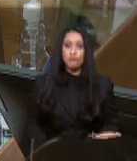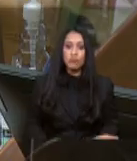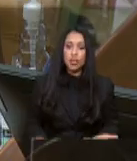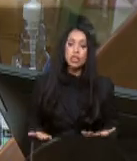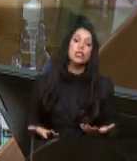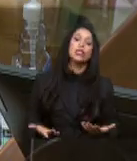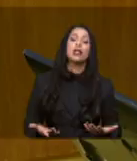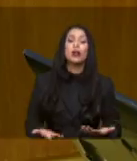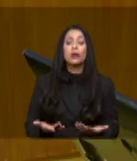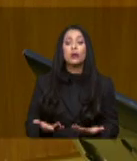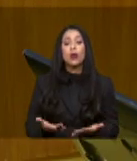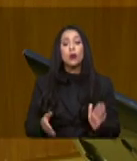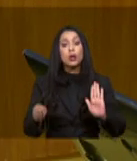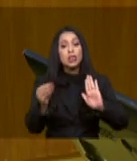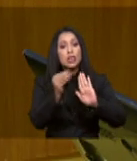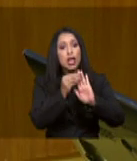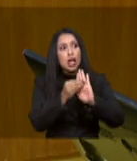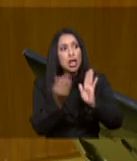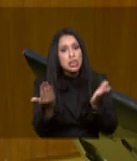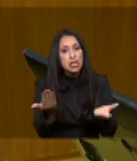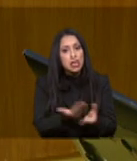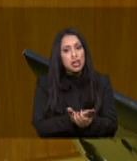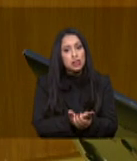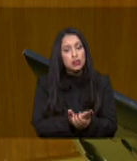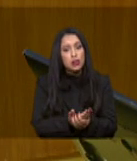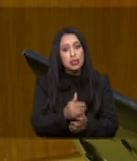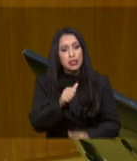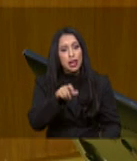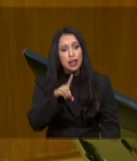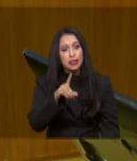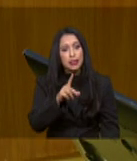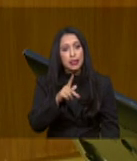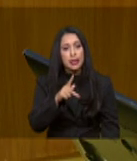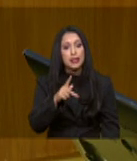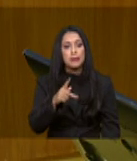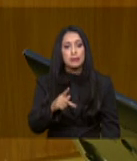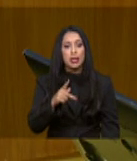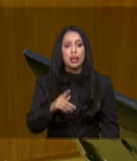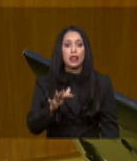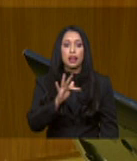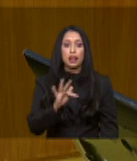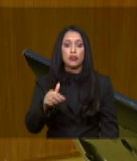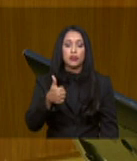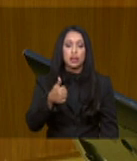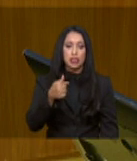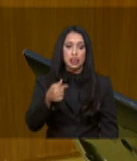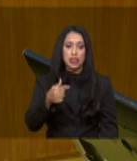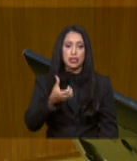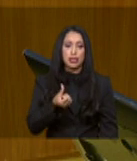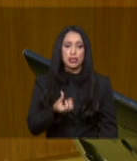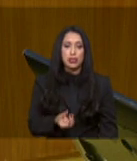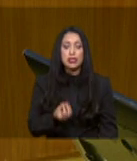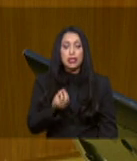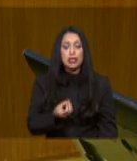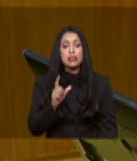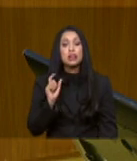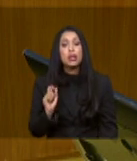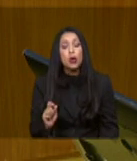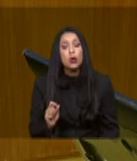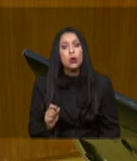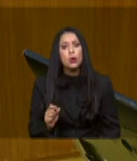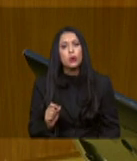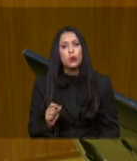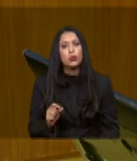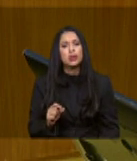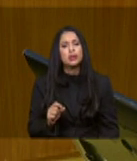Esta situação é que é posta nessas ações, especialmente na arguição de descumprimento de preceito fundamental número 760. Lista de ministros em plenário. O que se põe